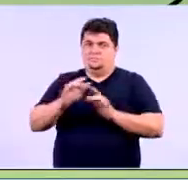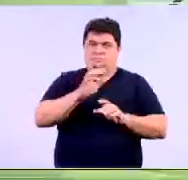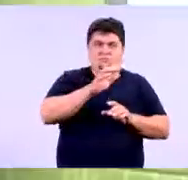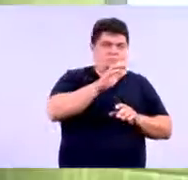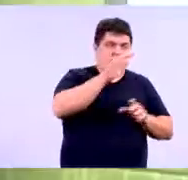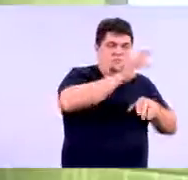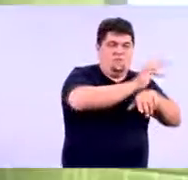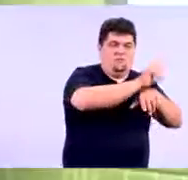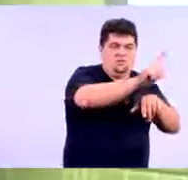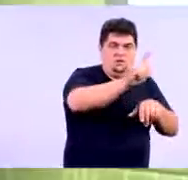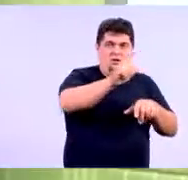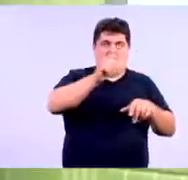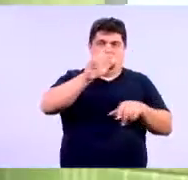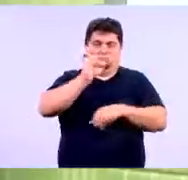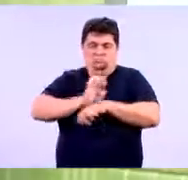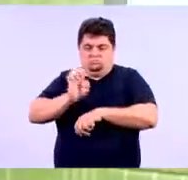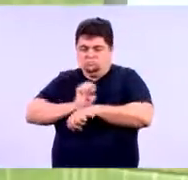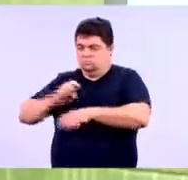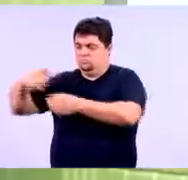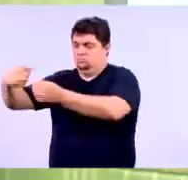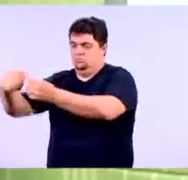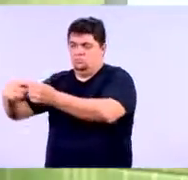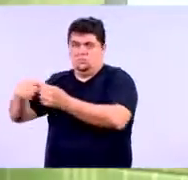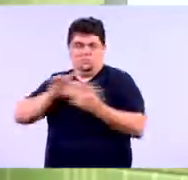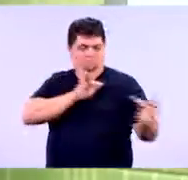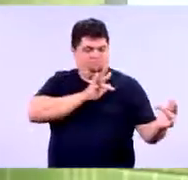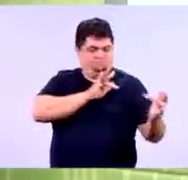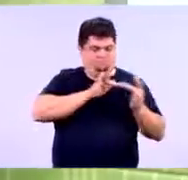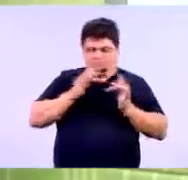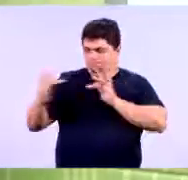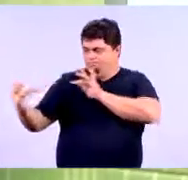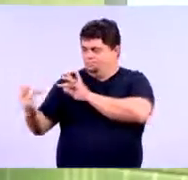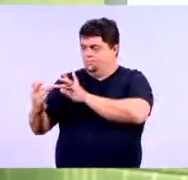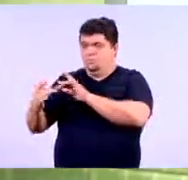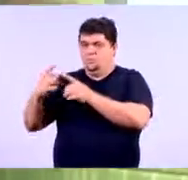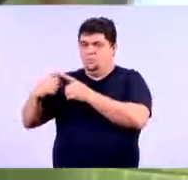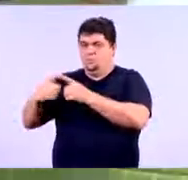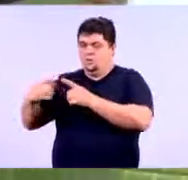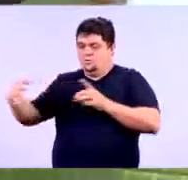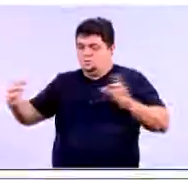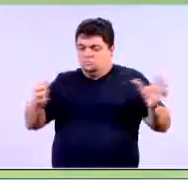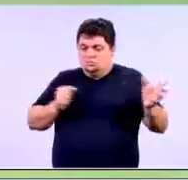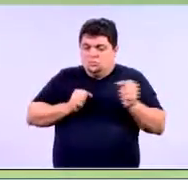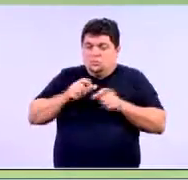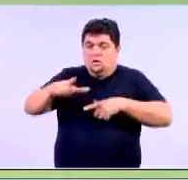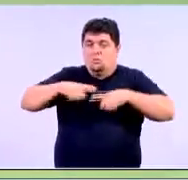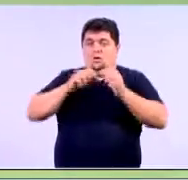contribuir com essa situação que a própria Constituição nos dá de privilégio.